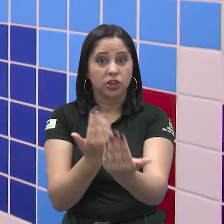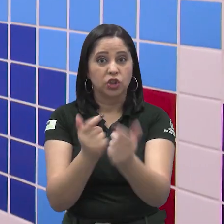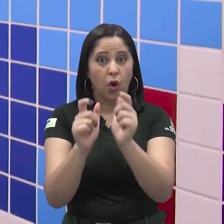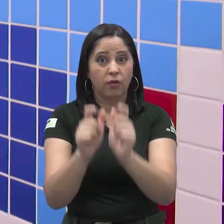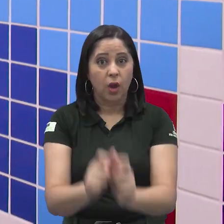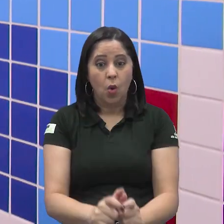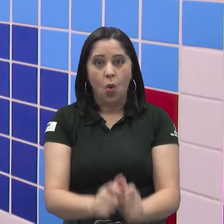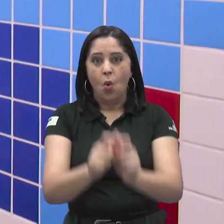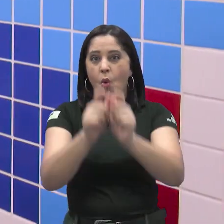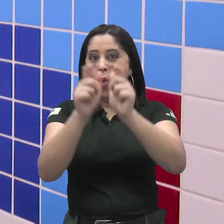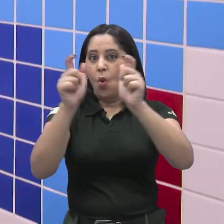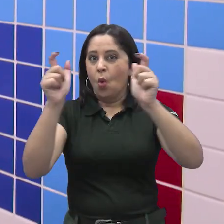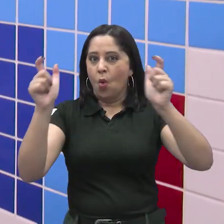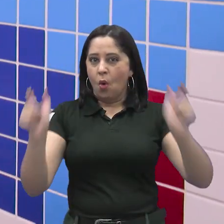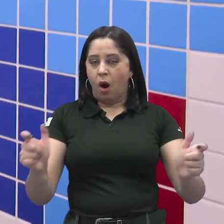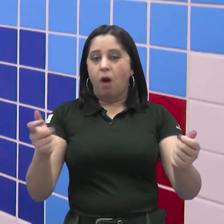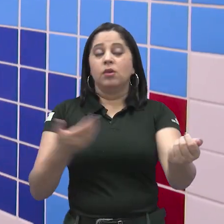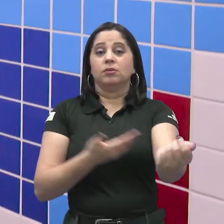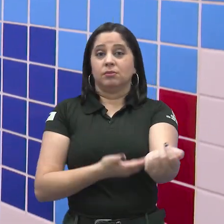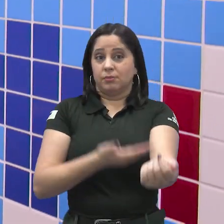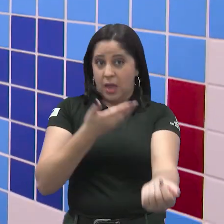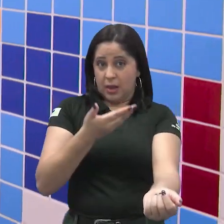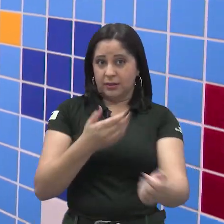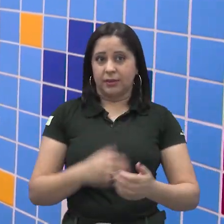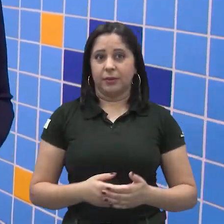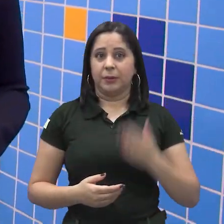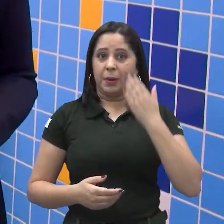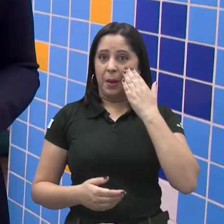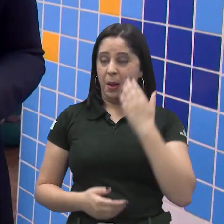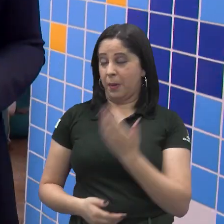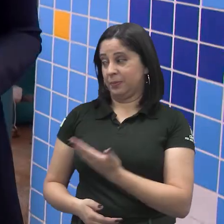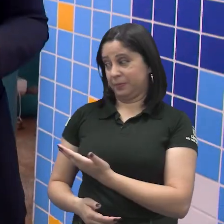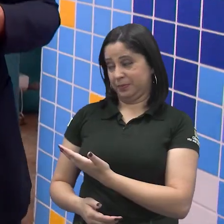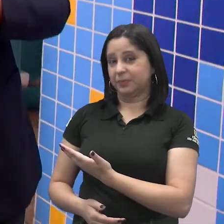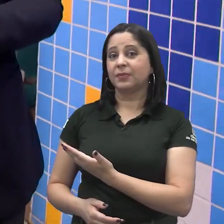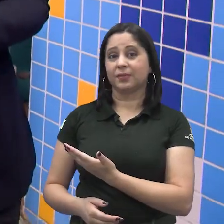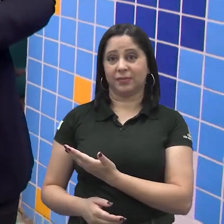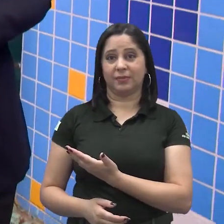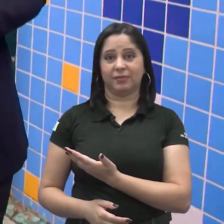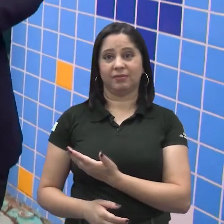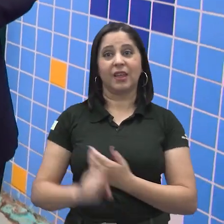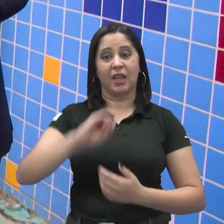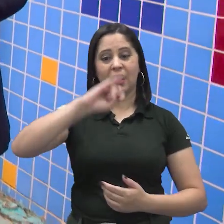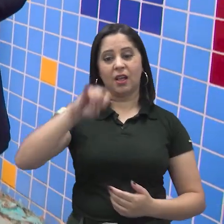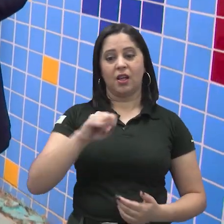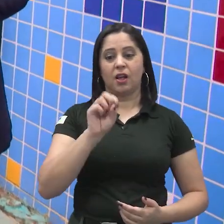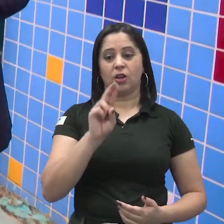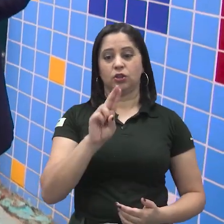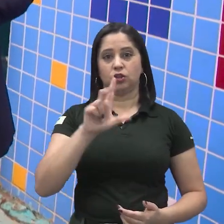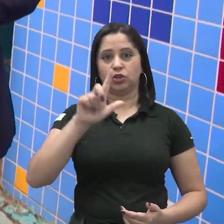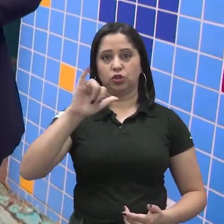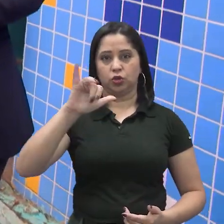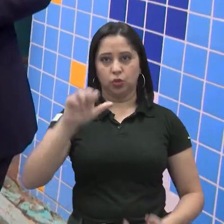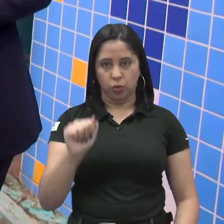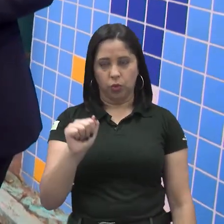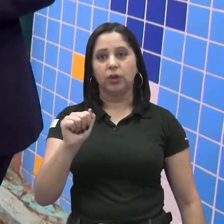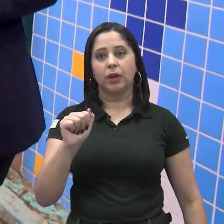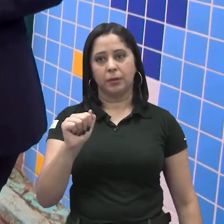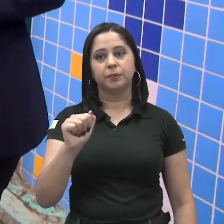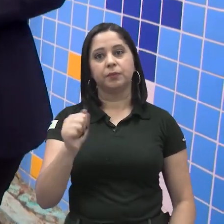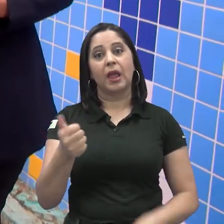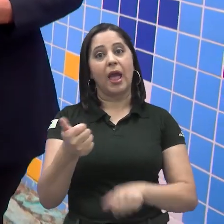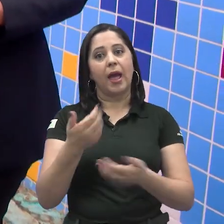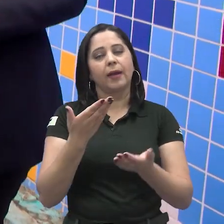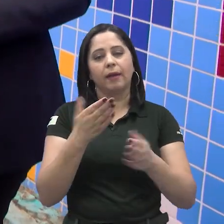têm recebido esse diagnóstico. Aqui do meu lado eu tenho um exemplo de uma pessoa, que é a Júlia, que é estudante de jornalismo, ela tem 25